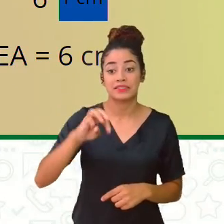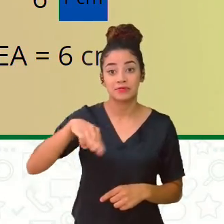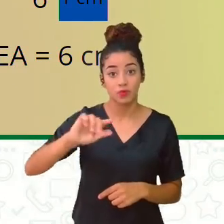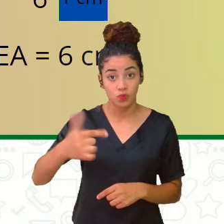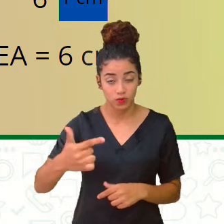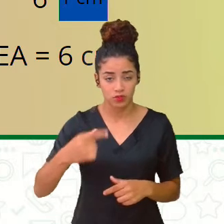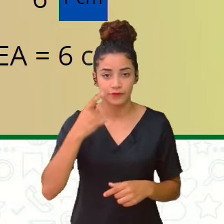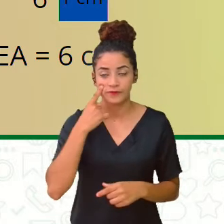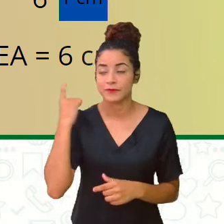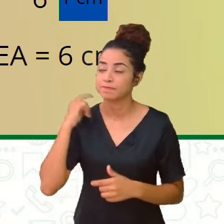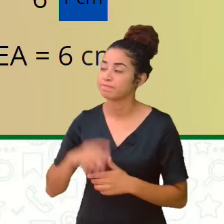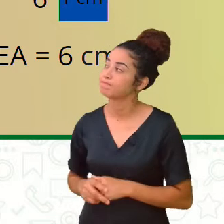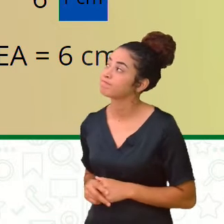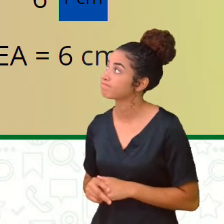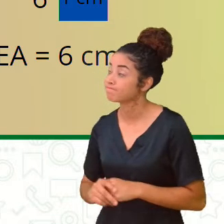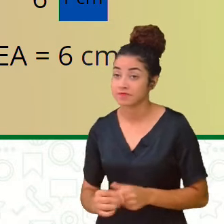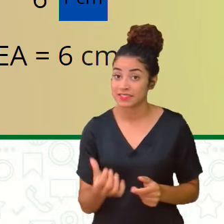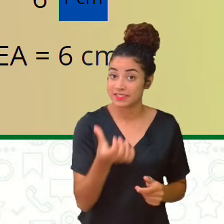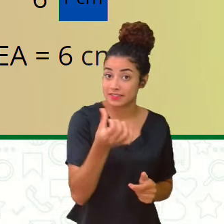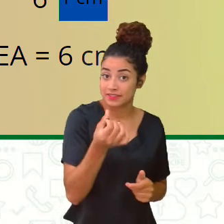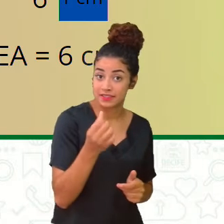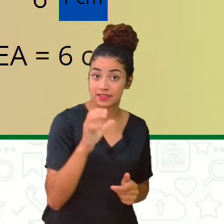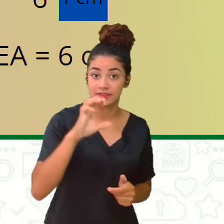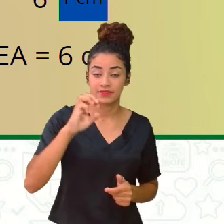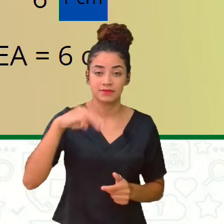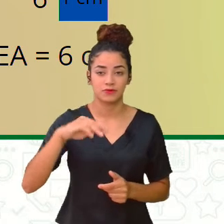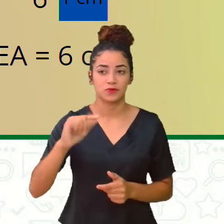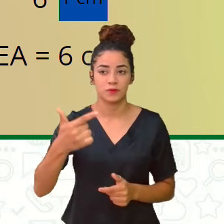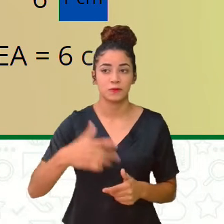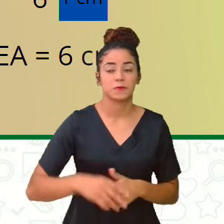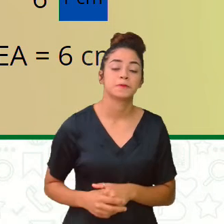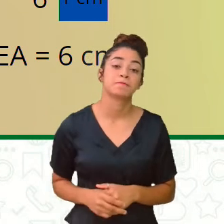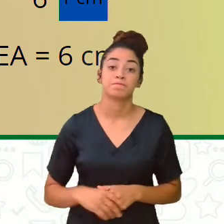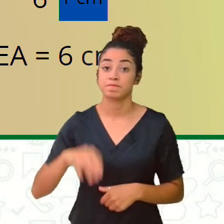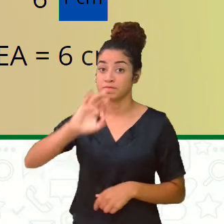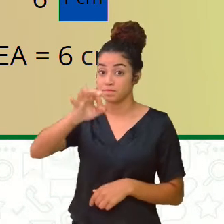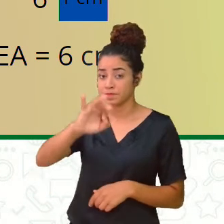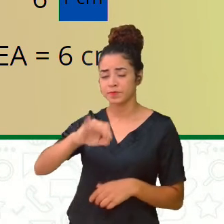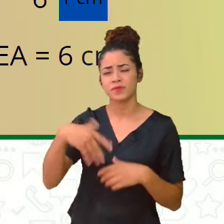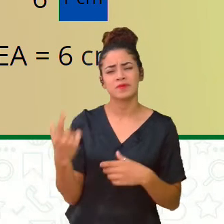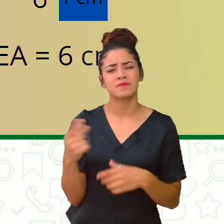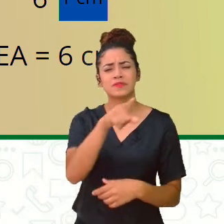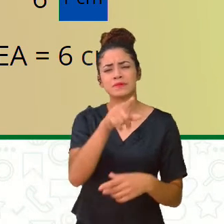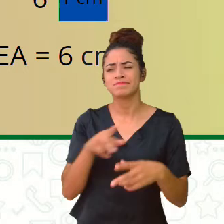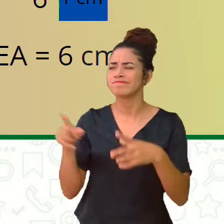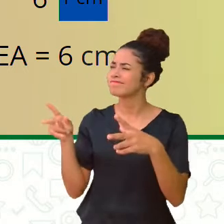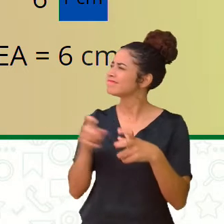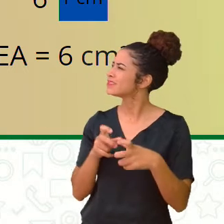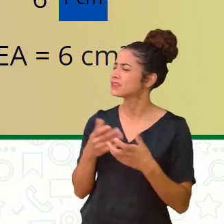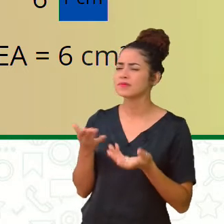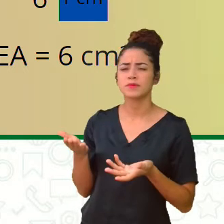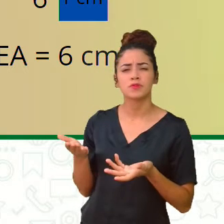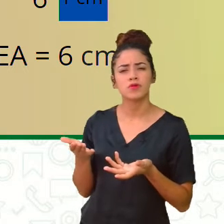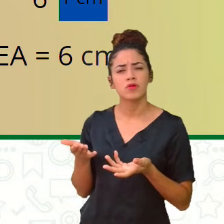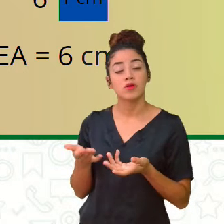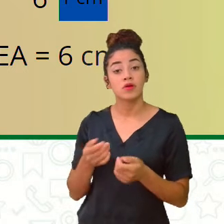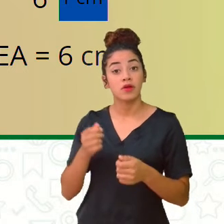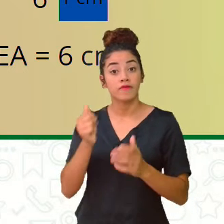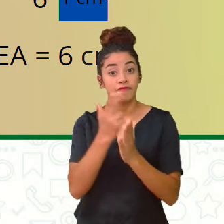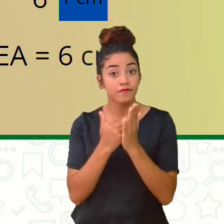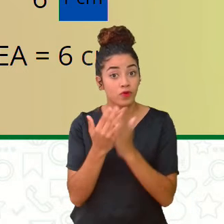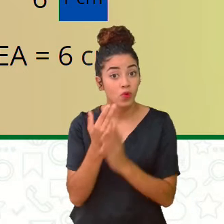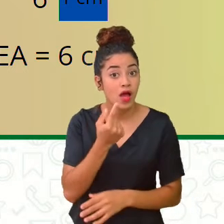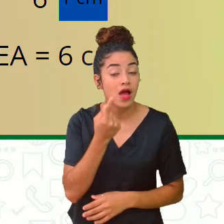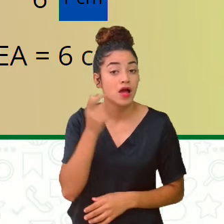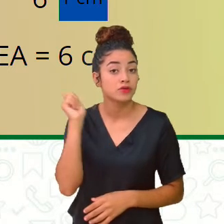Olha lá, 6 centímetros quadrados, certo? E vocês perceberam que as figuras azul